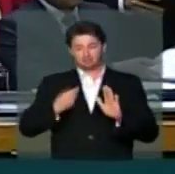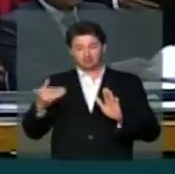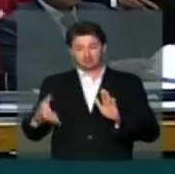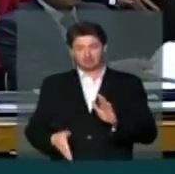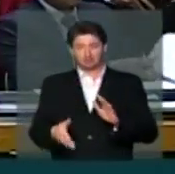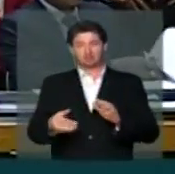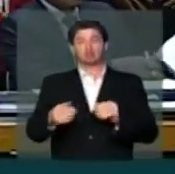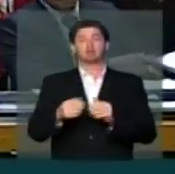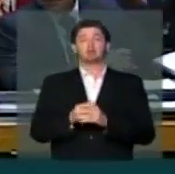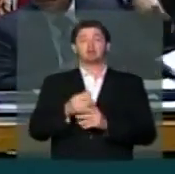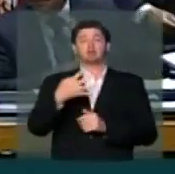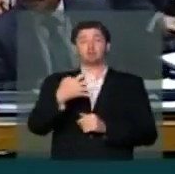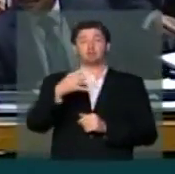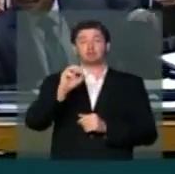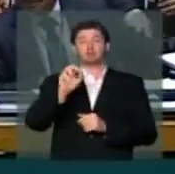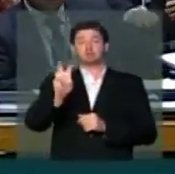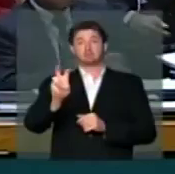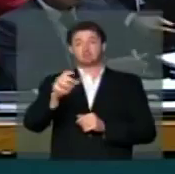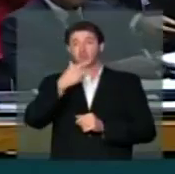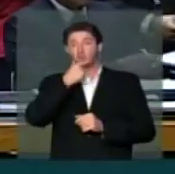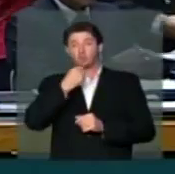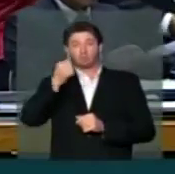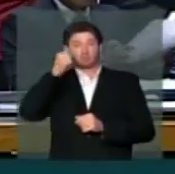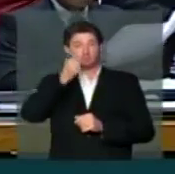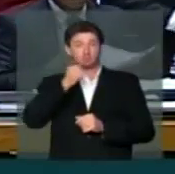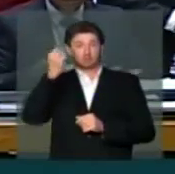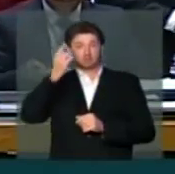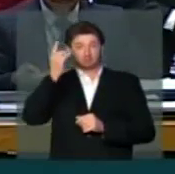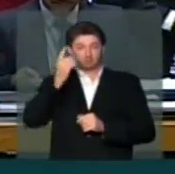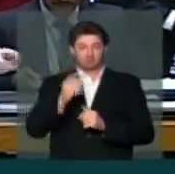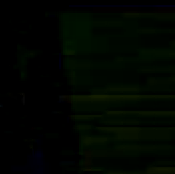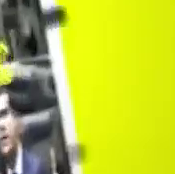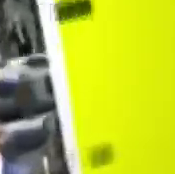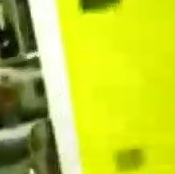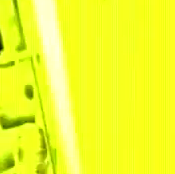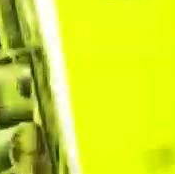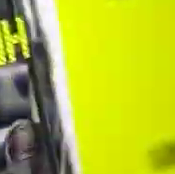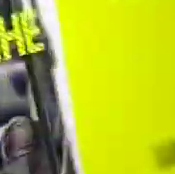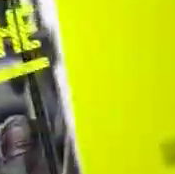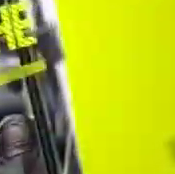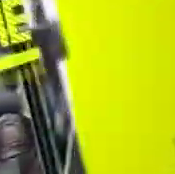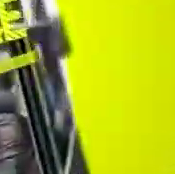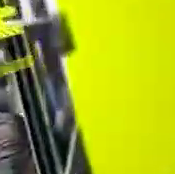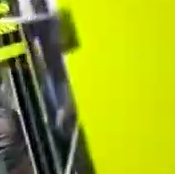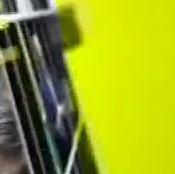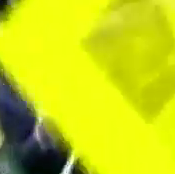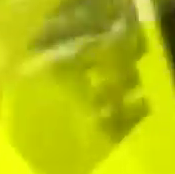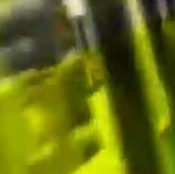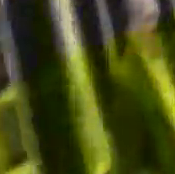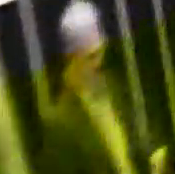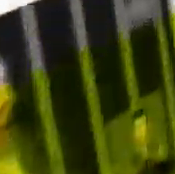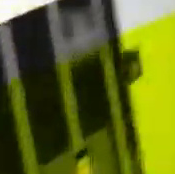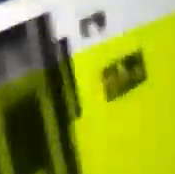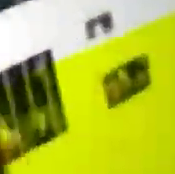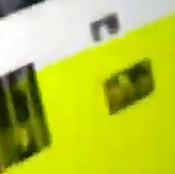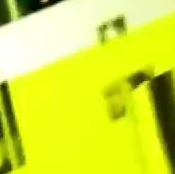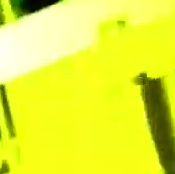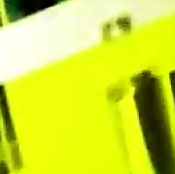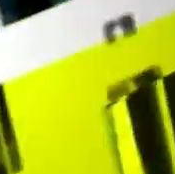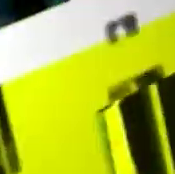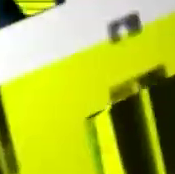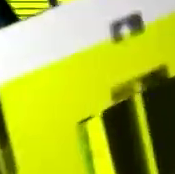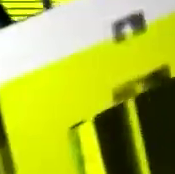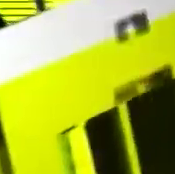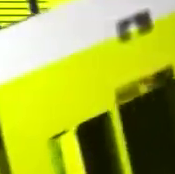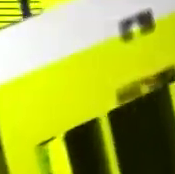registra o comparecimento 405, senhoras deputadas e senhores deputados. Que não que sejam menos importantes.